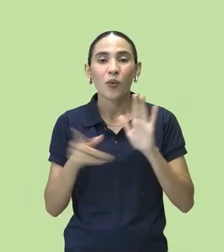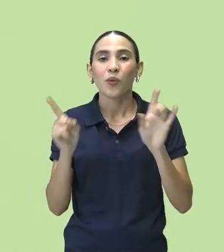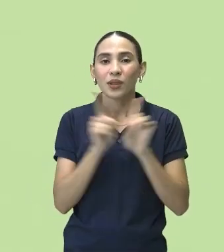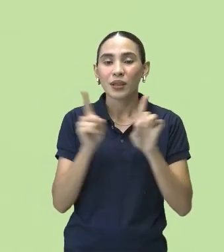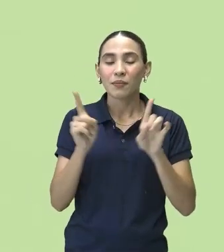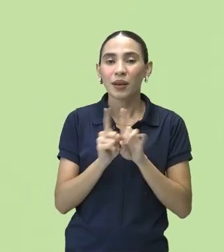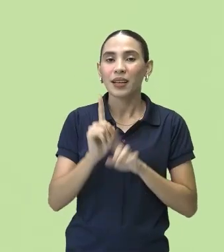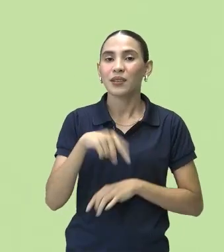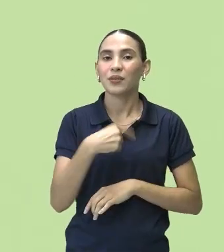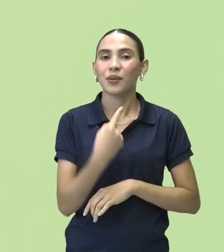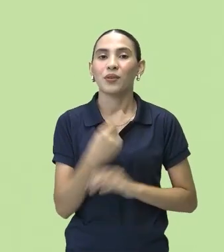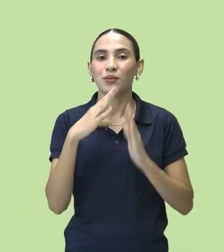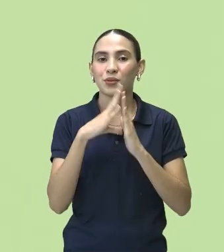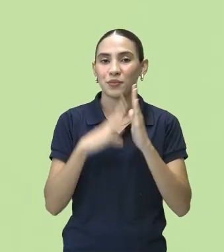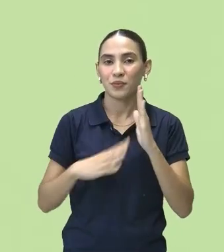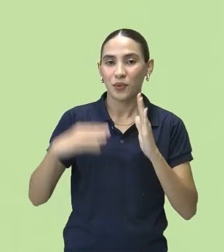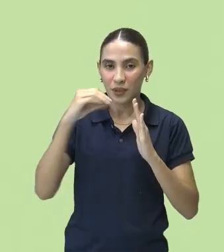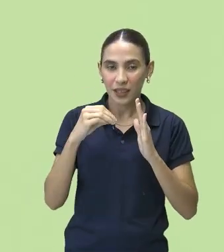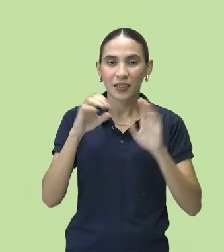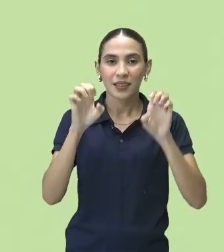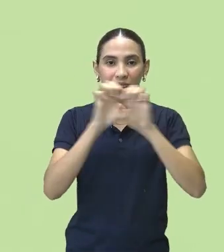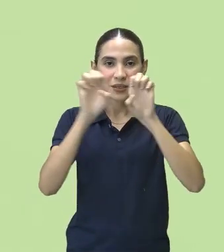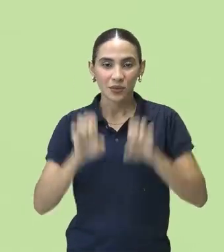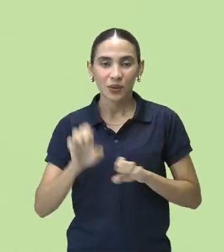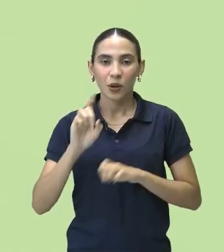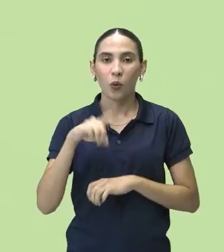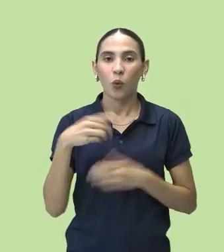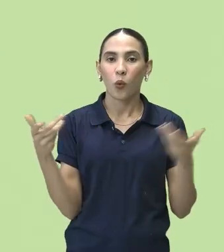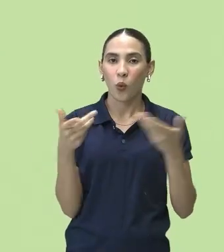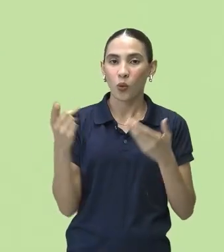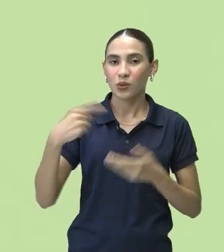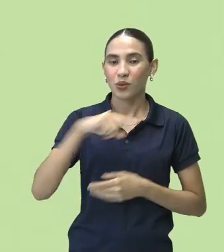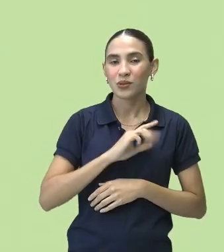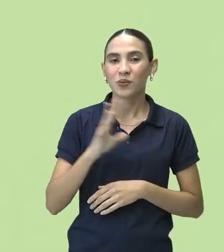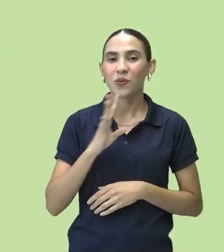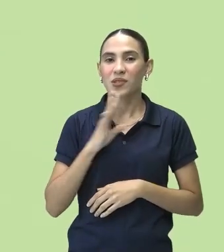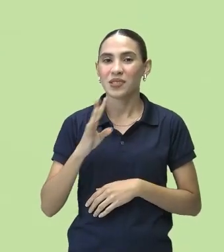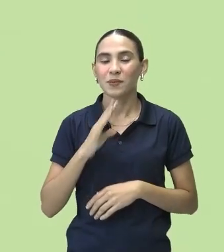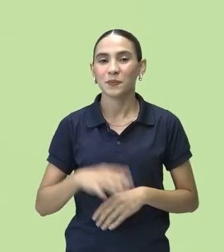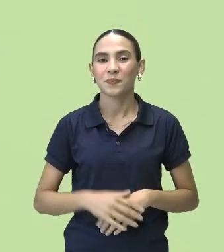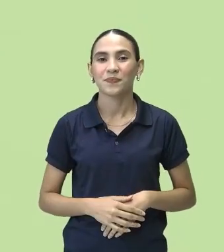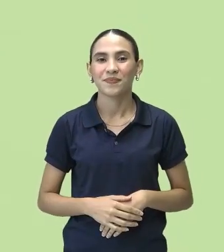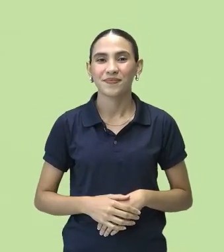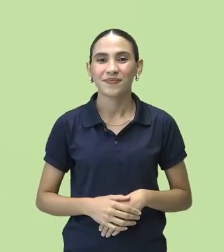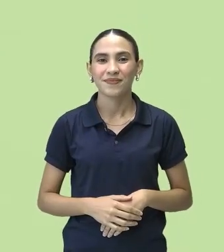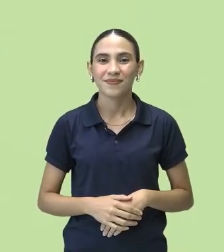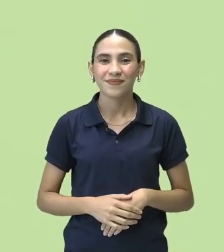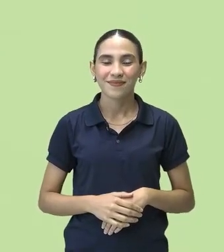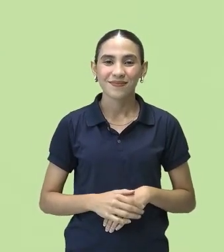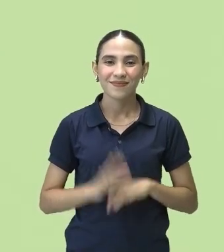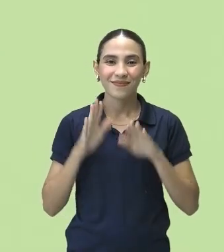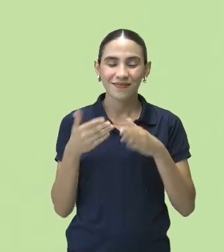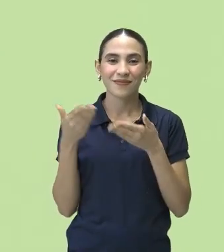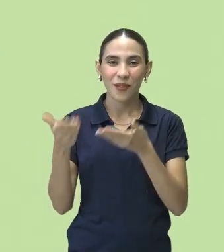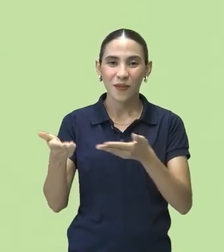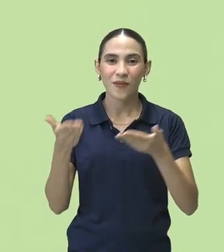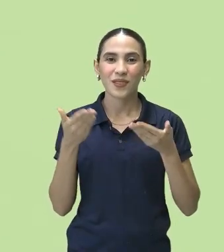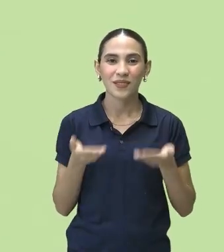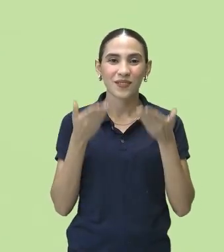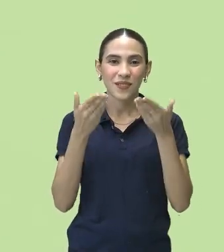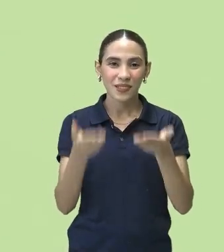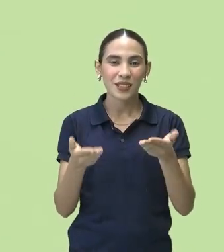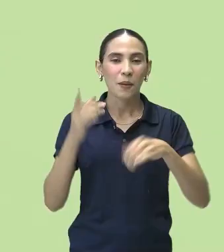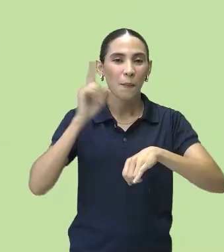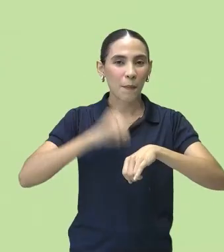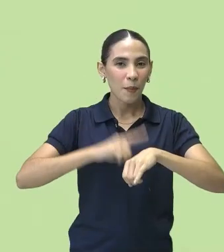para nós os modelos da estrutura que nós conhecemos hoje. Então, convido vocês para um